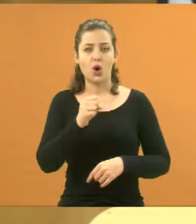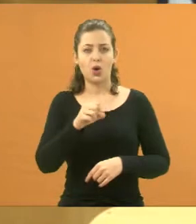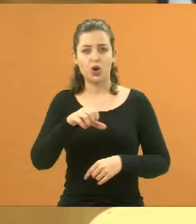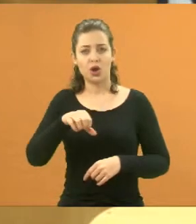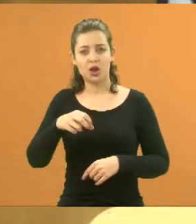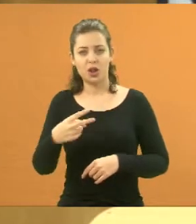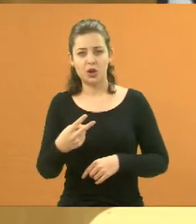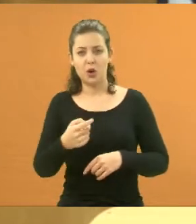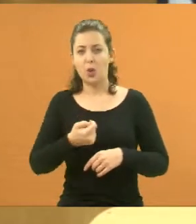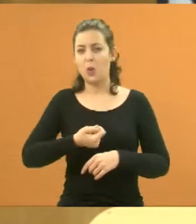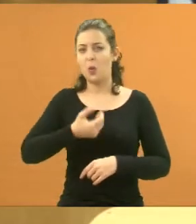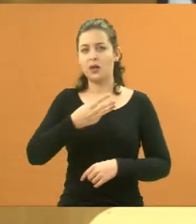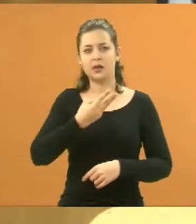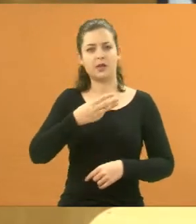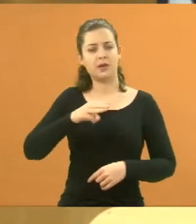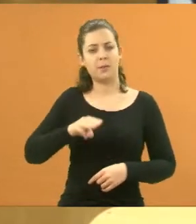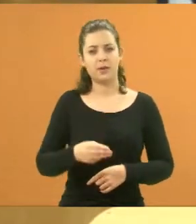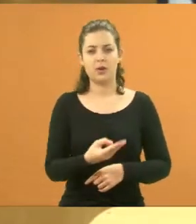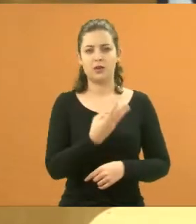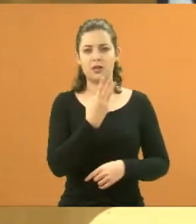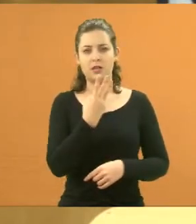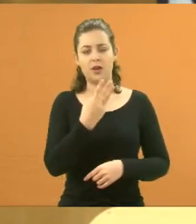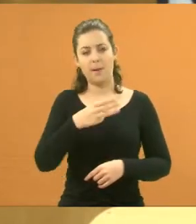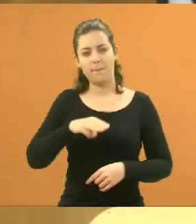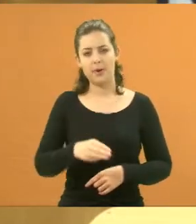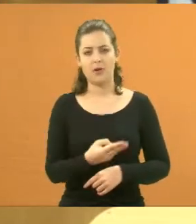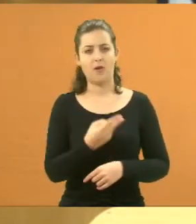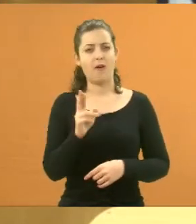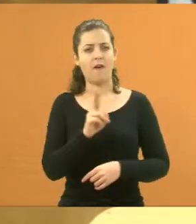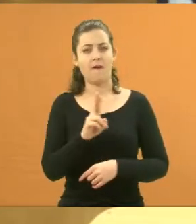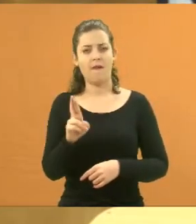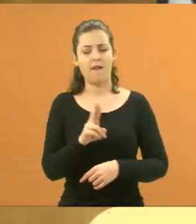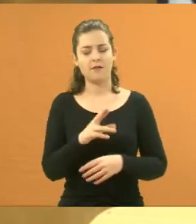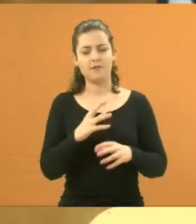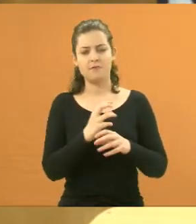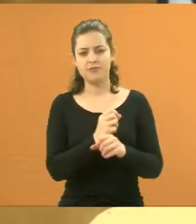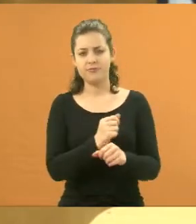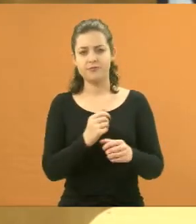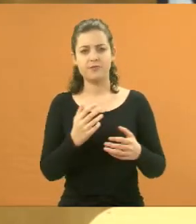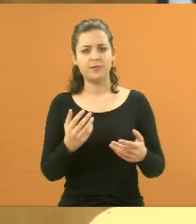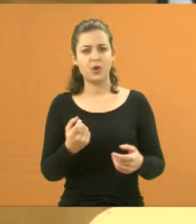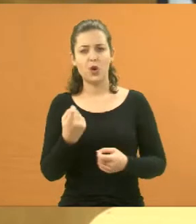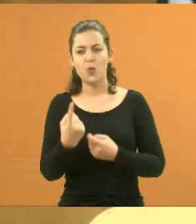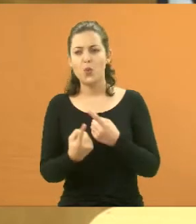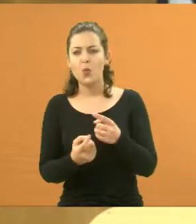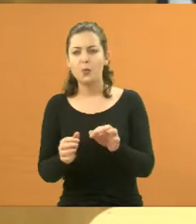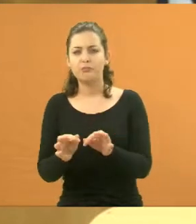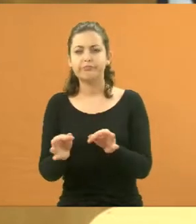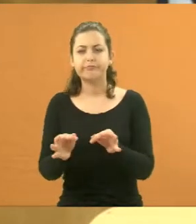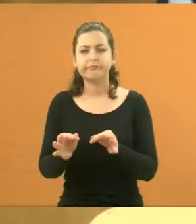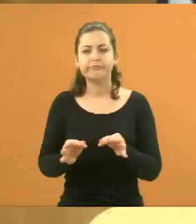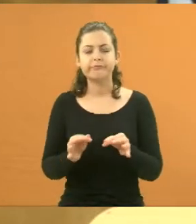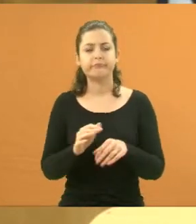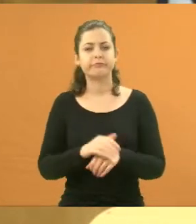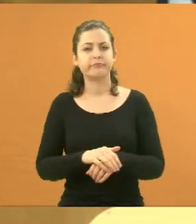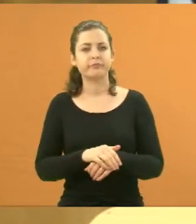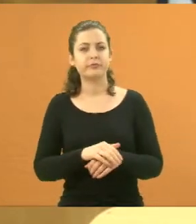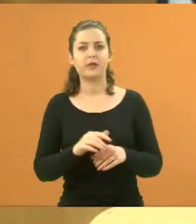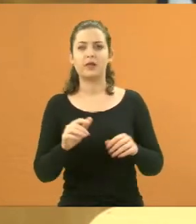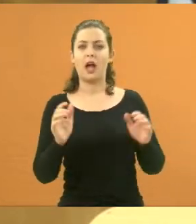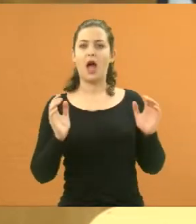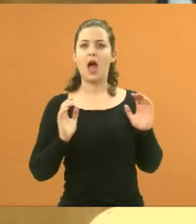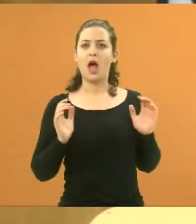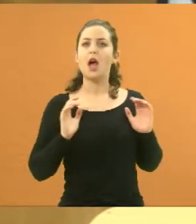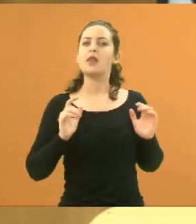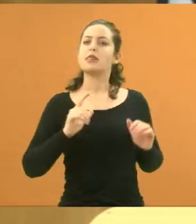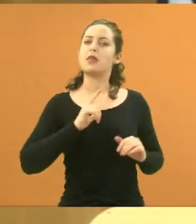2.892.000, quase que 3 milhões de reais. Entendeu? Então está todo esse também envolvido. Tem os pequenininhos também. Quando a gente citou o nome dos grandes, mas também